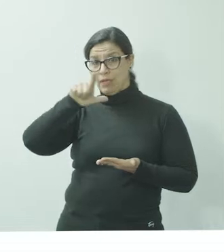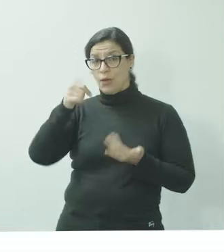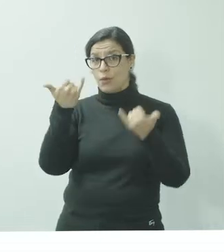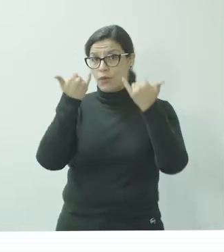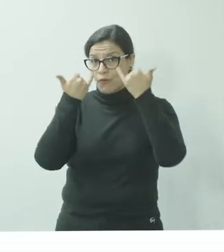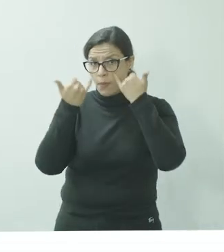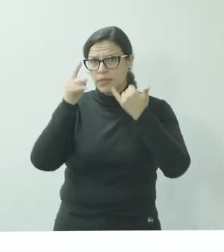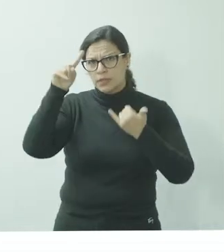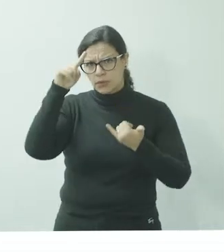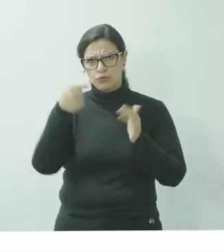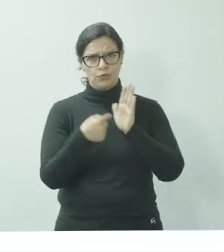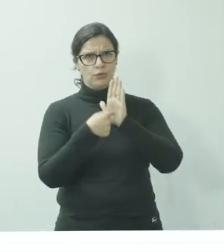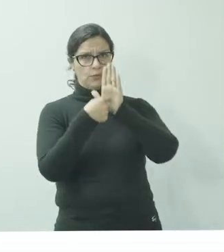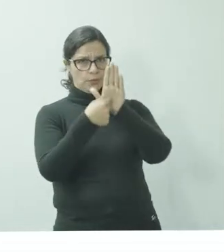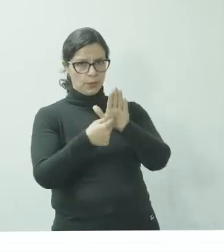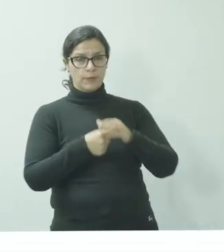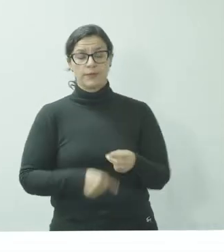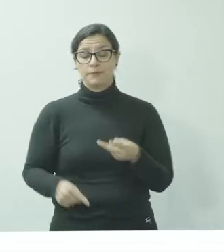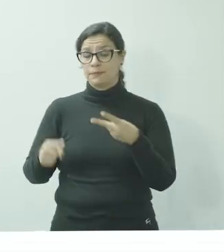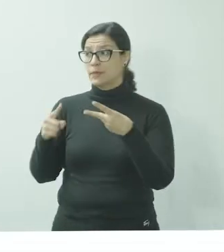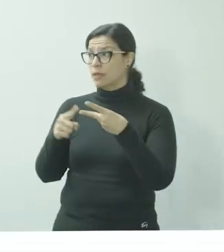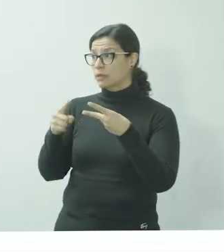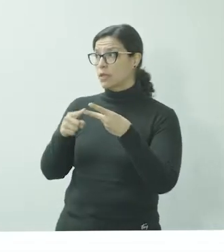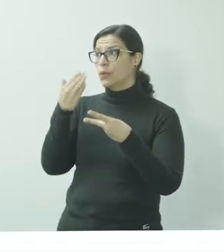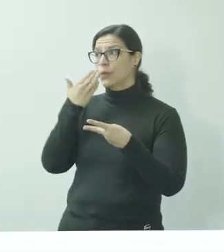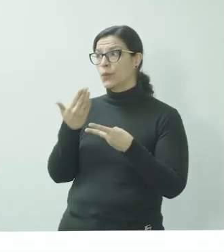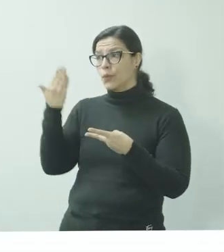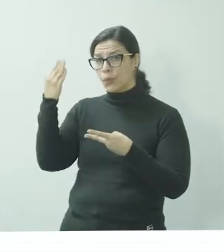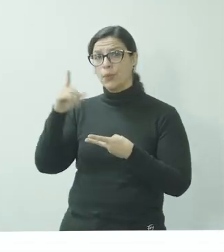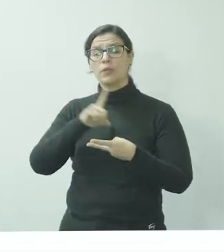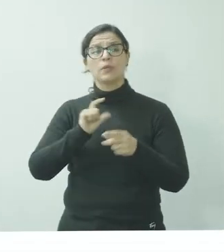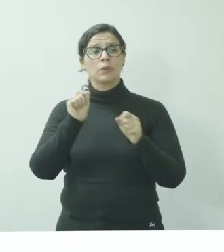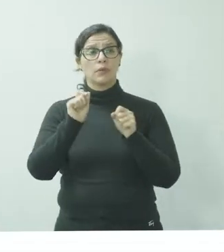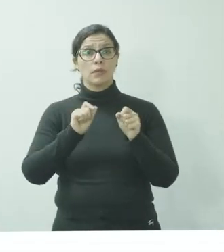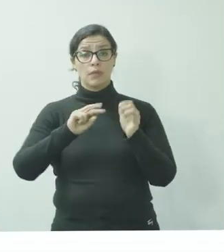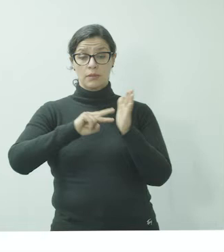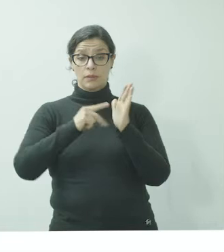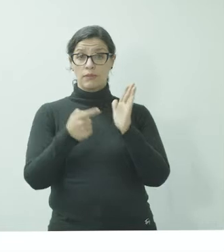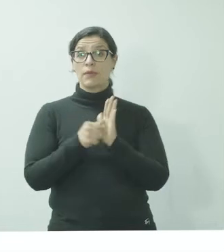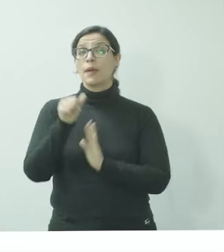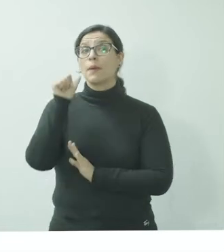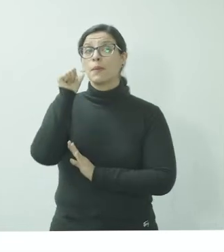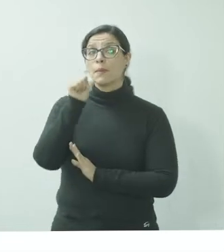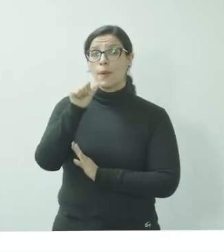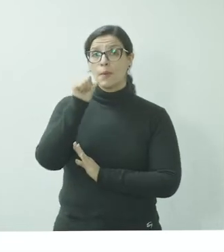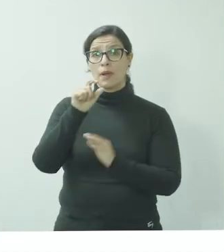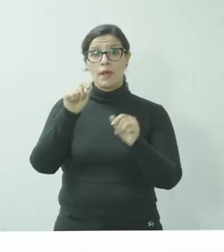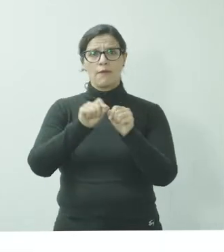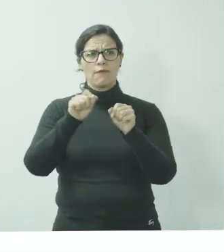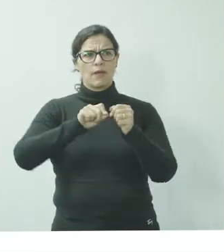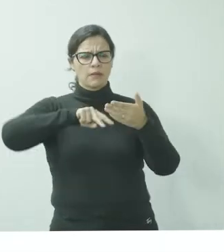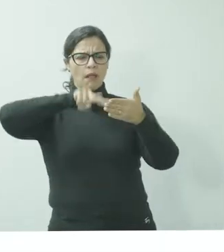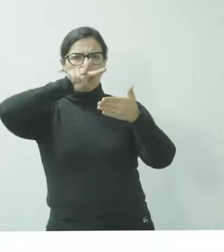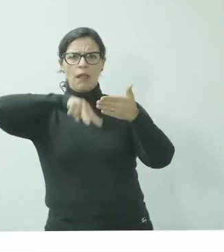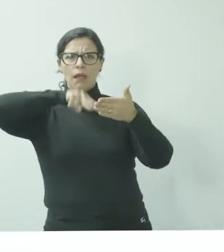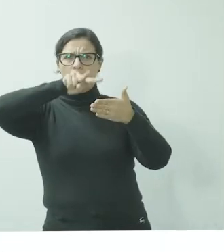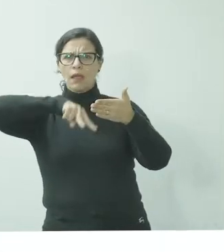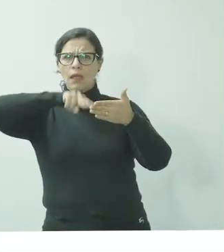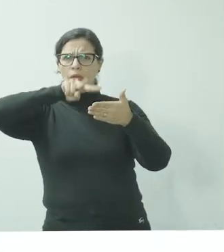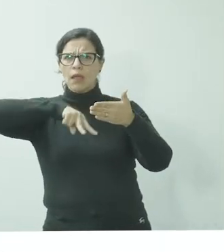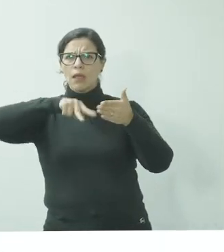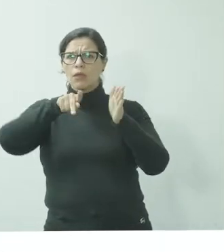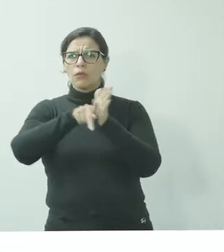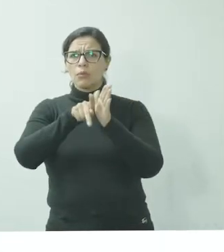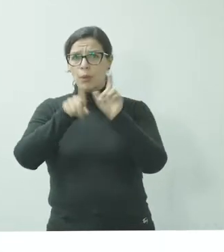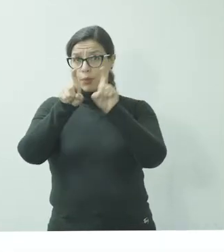do dia em destaque a segunda imagem representa uma ali fazendo uma leitura né através